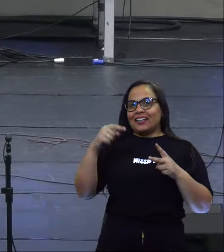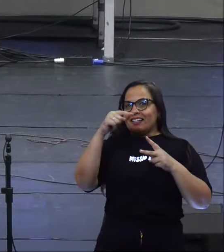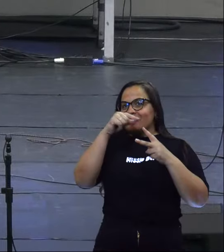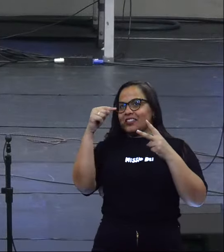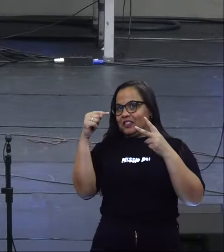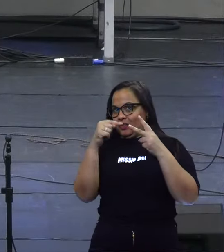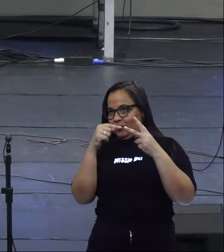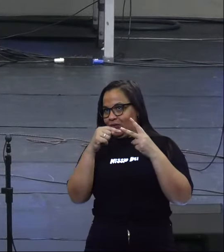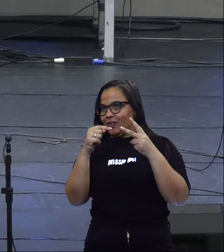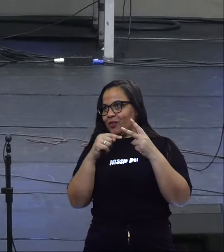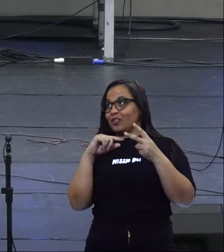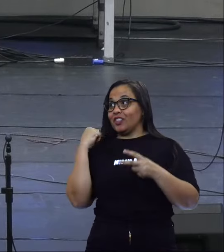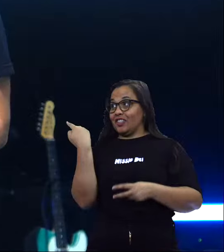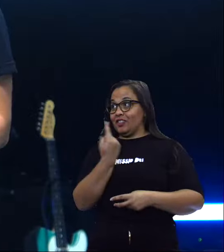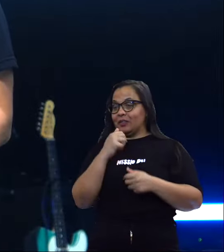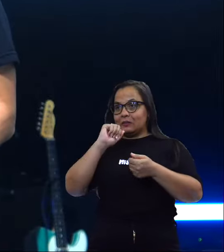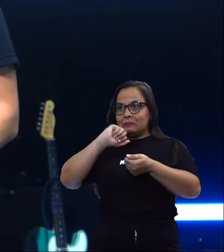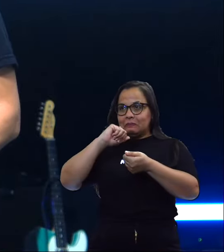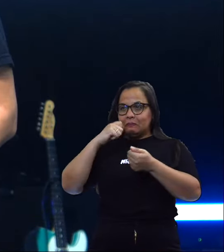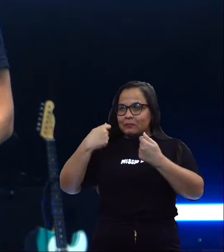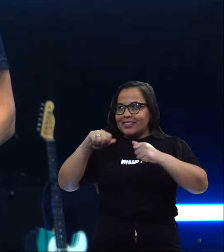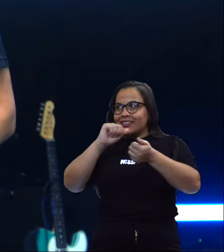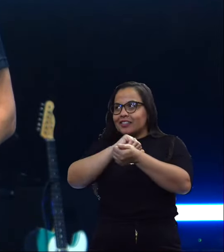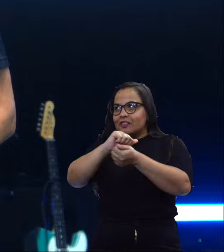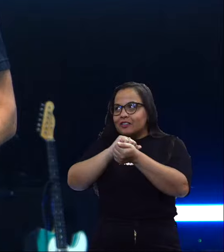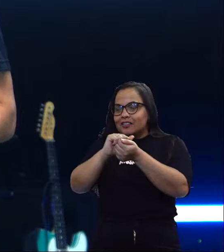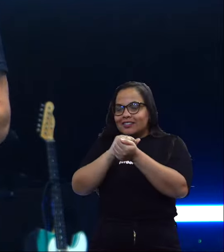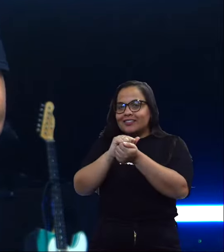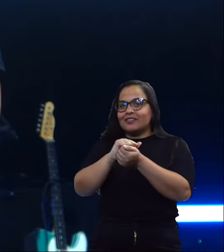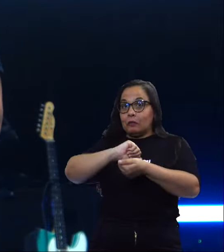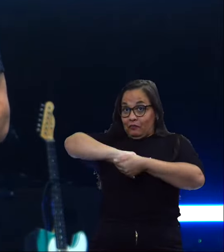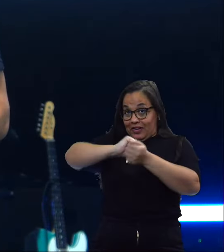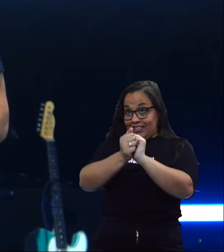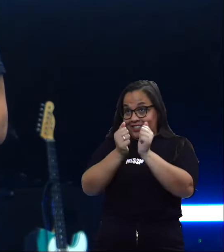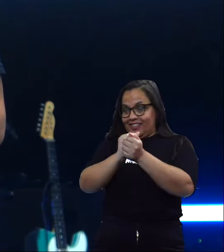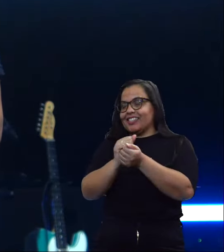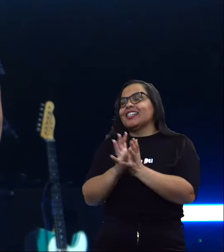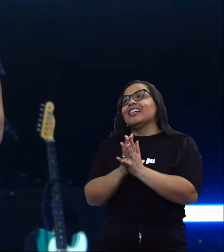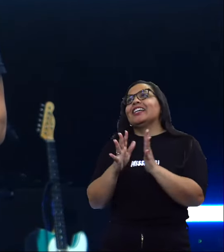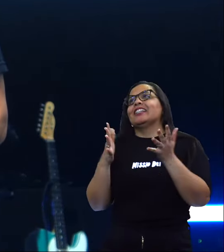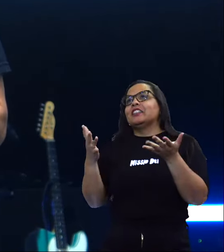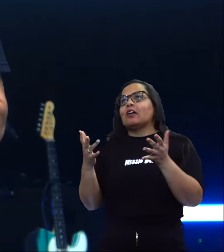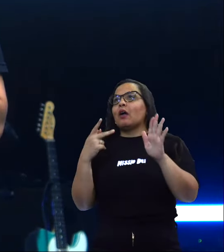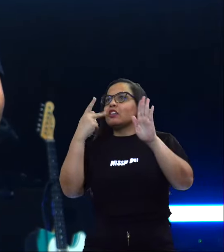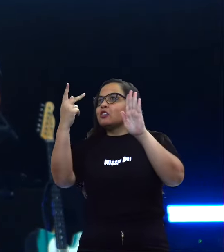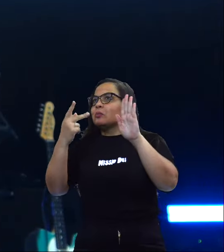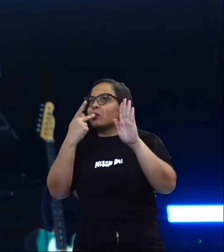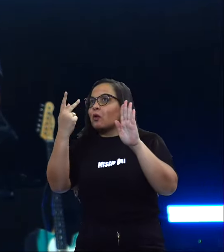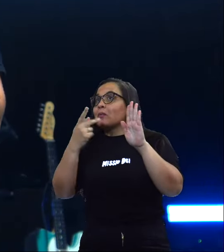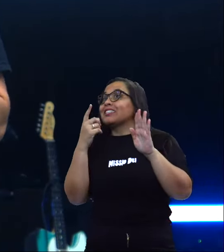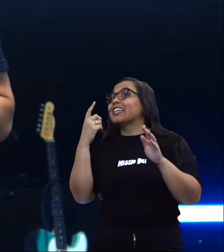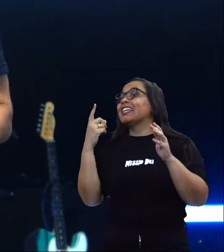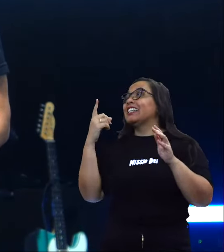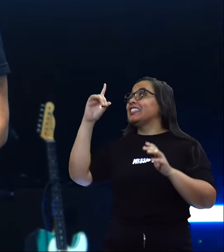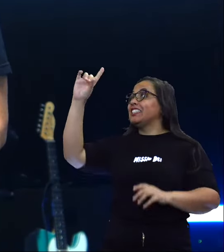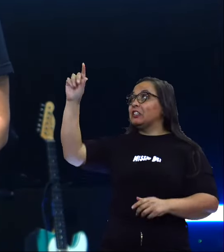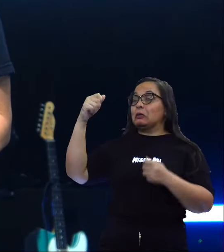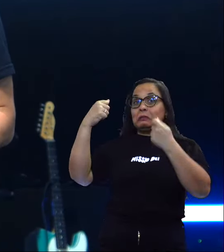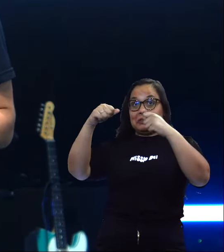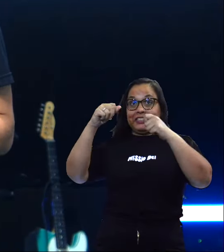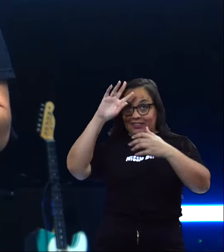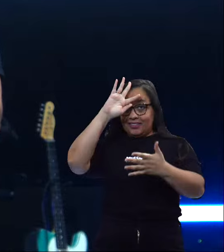fazer é que as promessas de Deus, elas sempre estão relacionadas à fé. Olha só o que diz o versículo